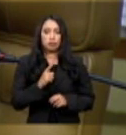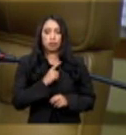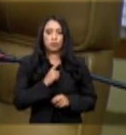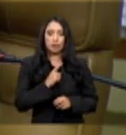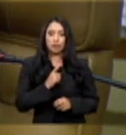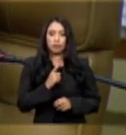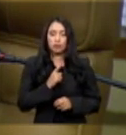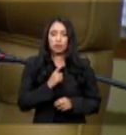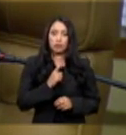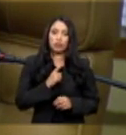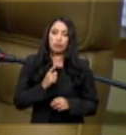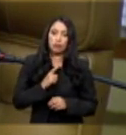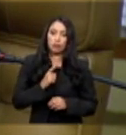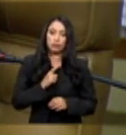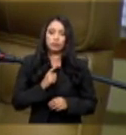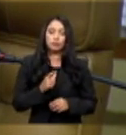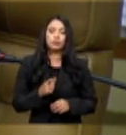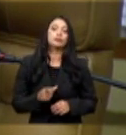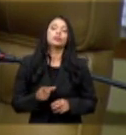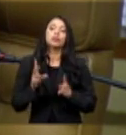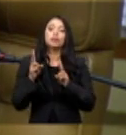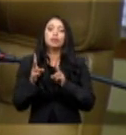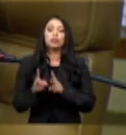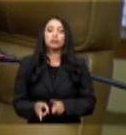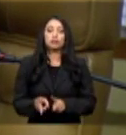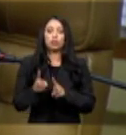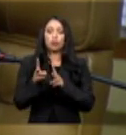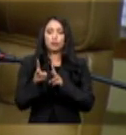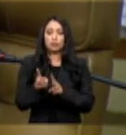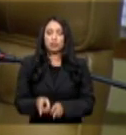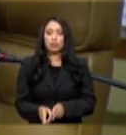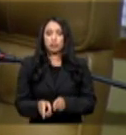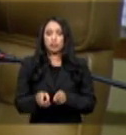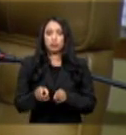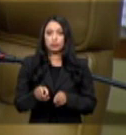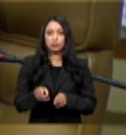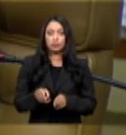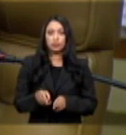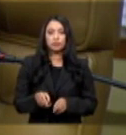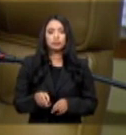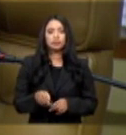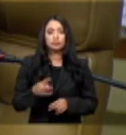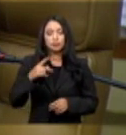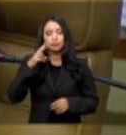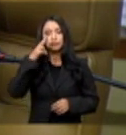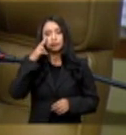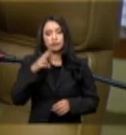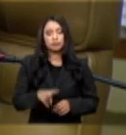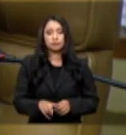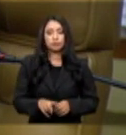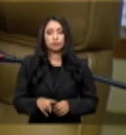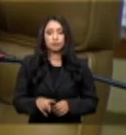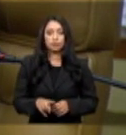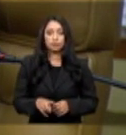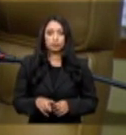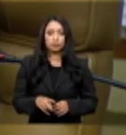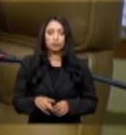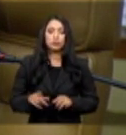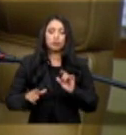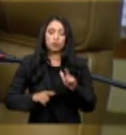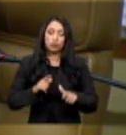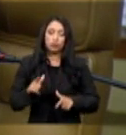pelo legislador, mas autorizada pelo legislador. Pelo que A, não configura direito subjetivo do contratado,